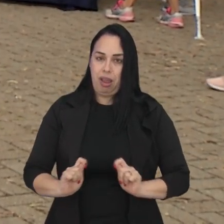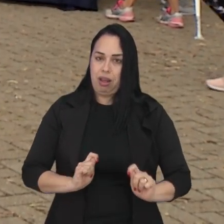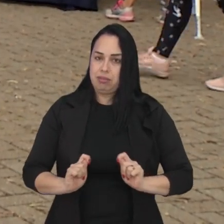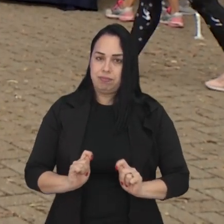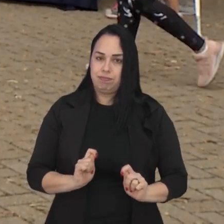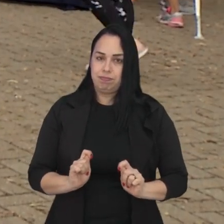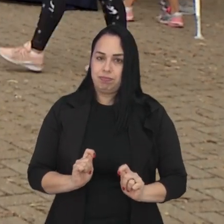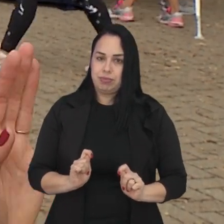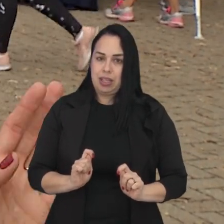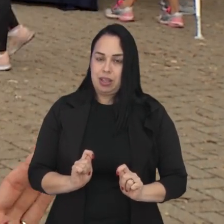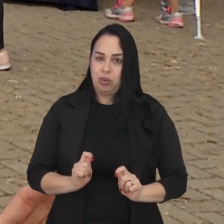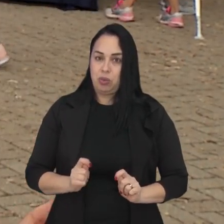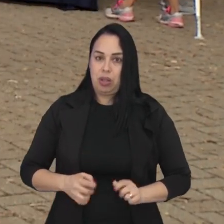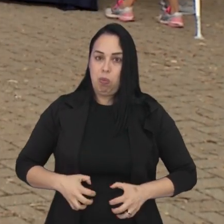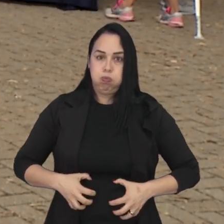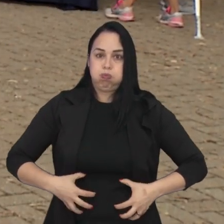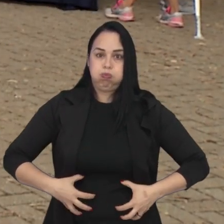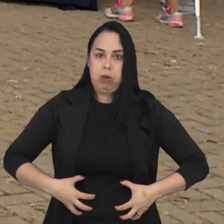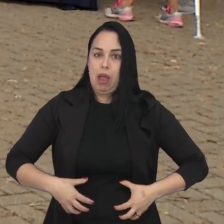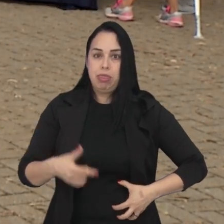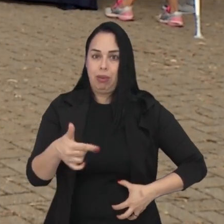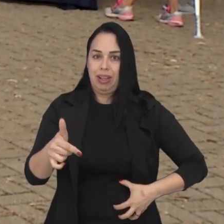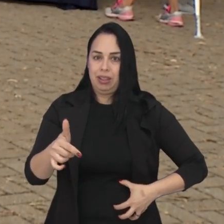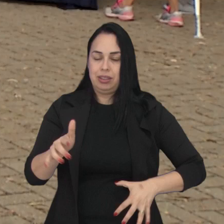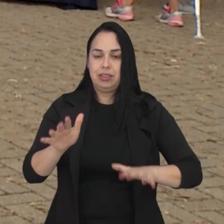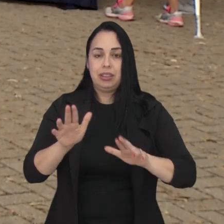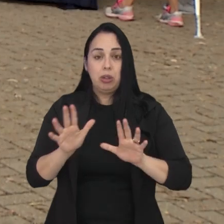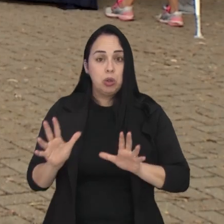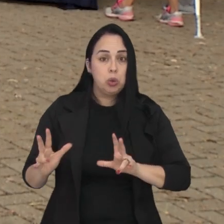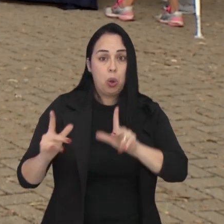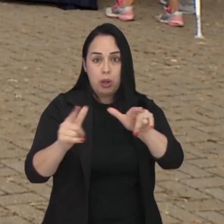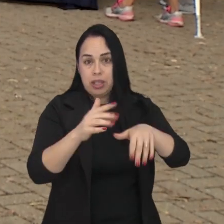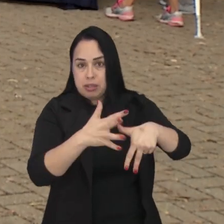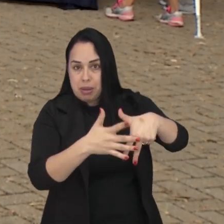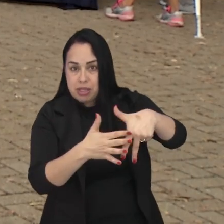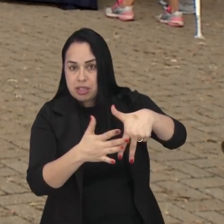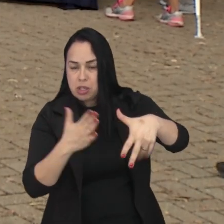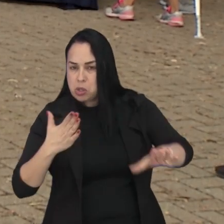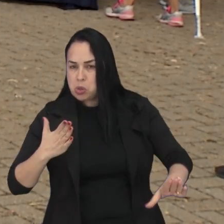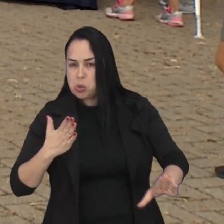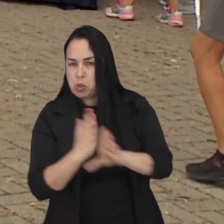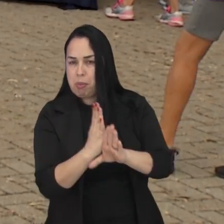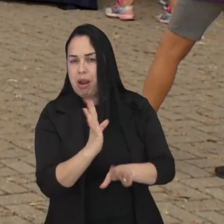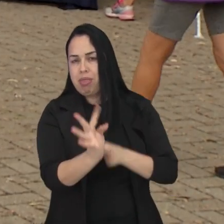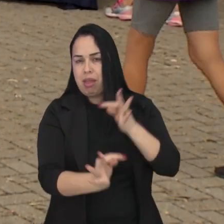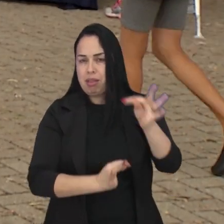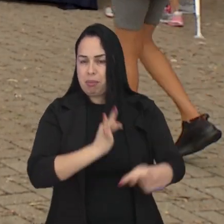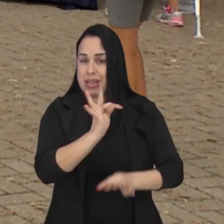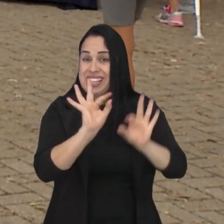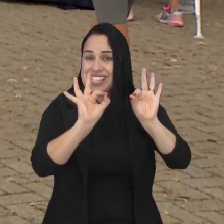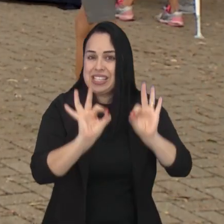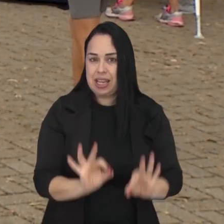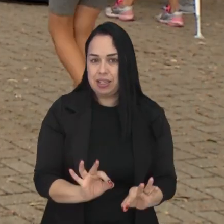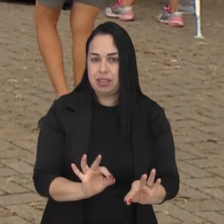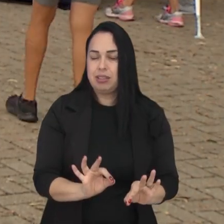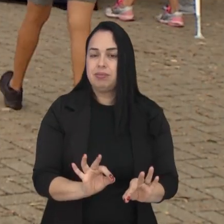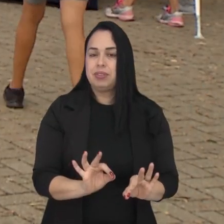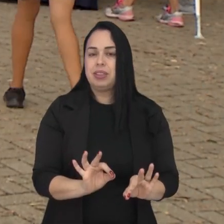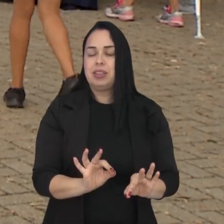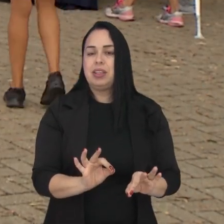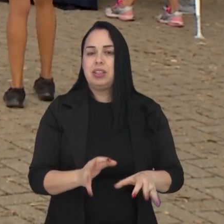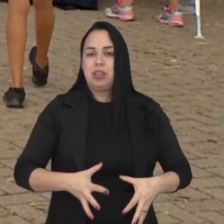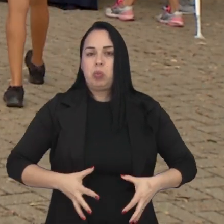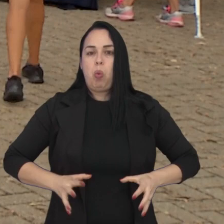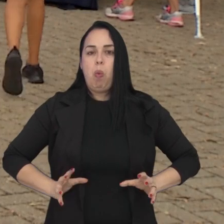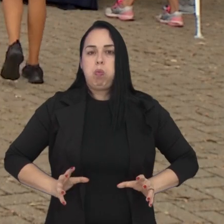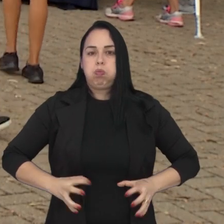naqueles pacientes que negligenciam mas também pode acontecer naquele paciente que acompanha com medicação com exames e fazem